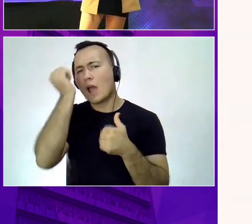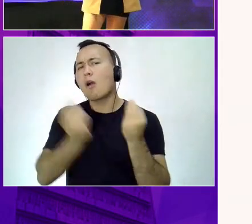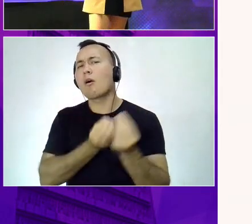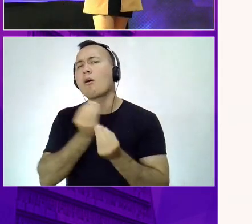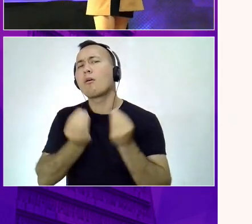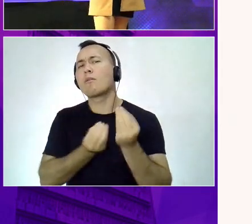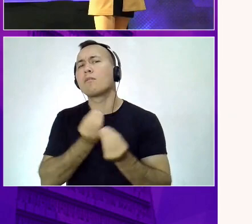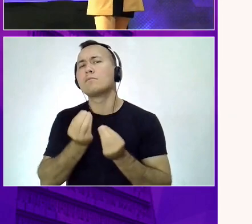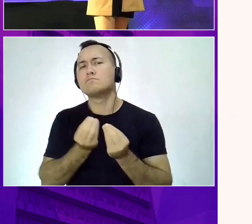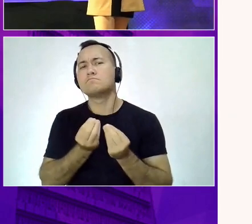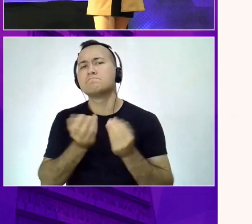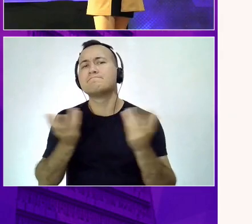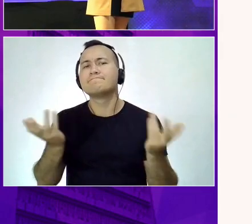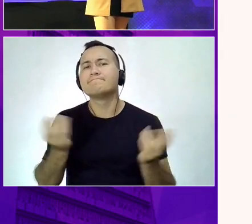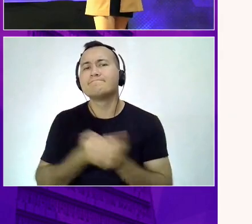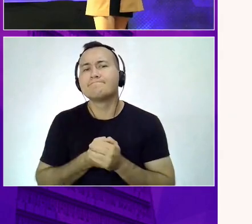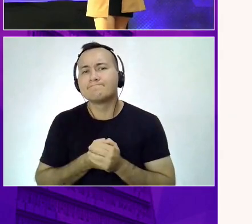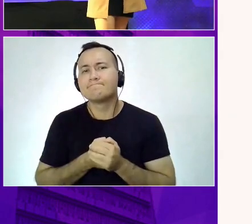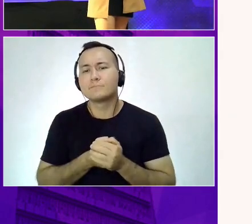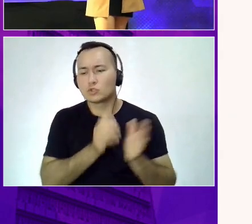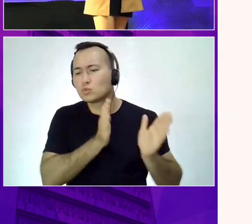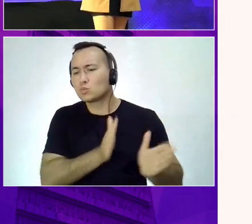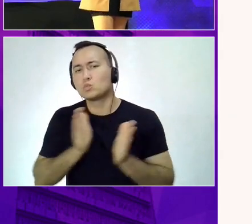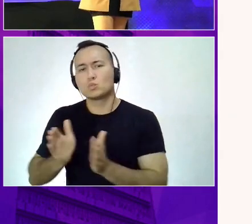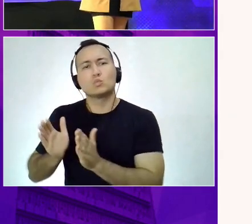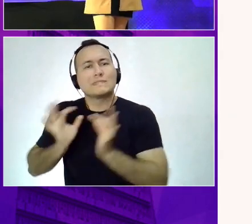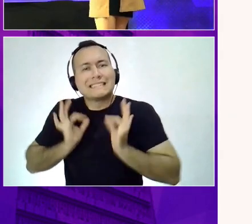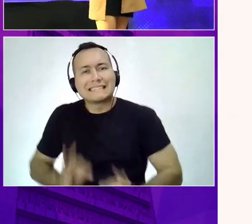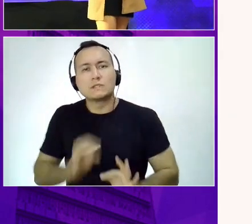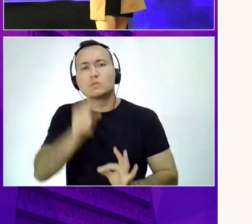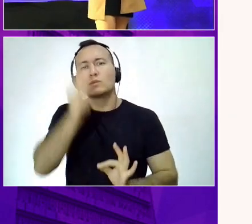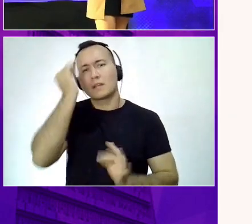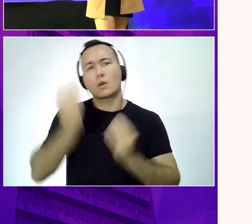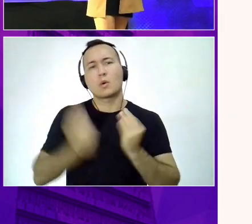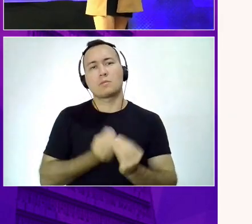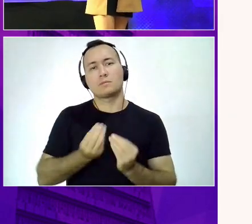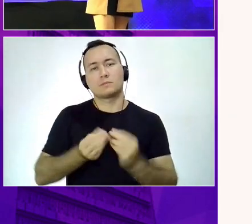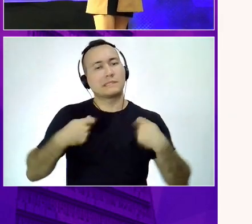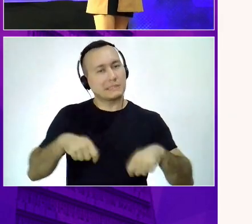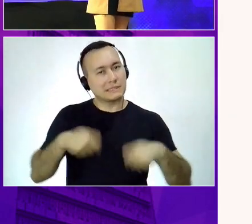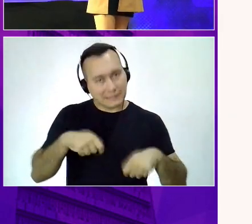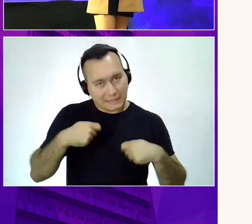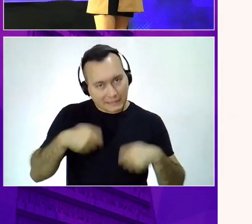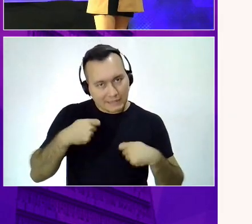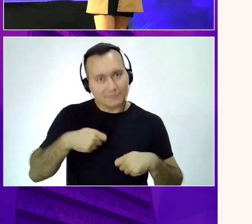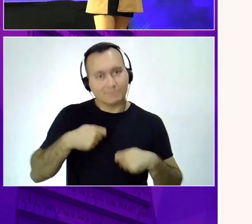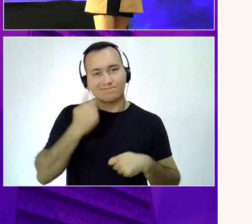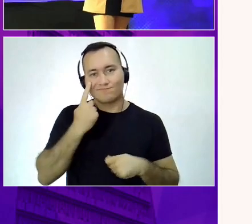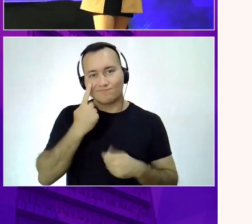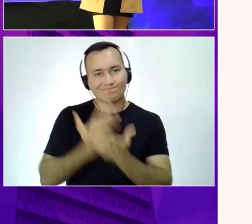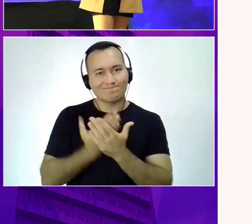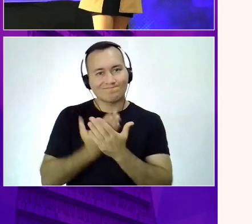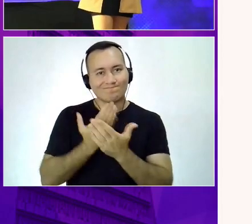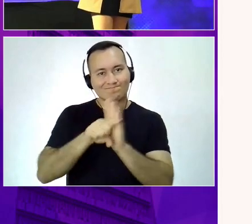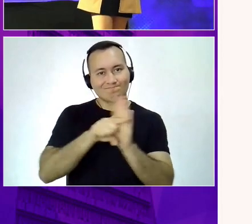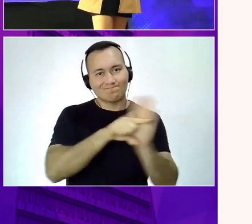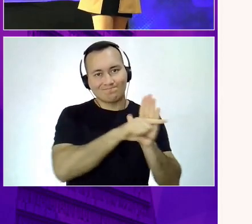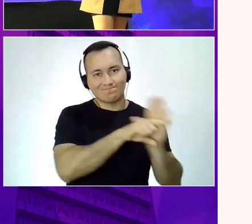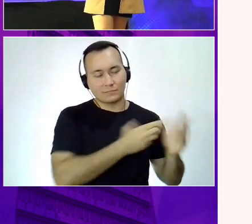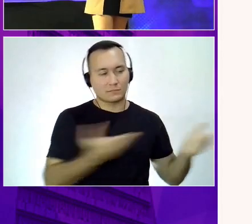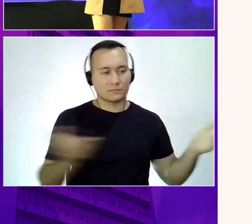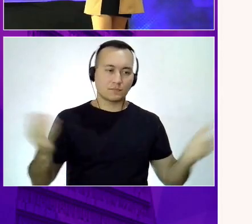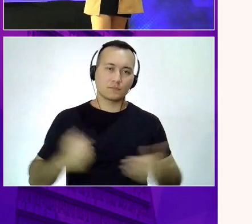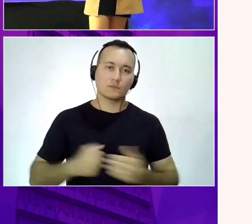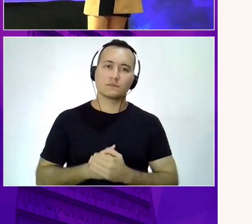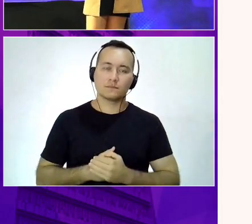Ok, então a gente já falou sobre os trade-offs, a gente já falou sobre decisões. É, Agora vamos pensar que a gente aceitou